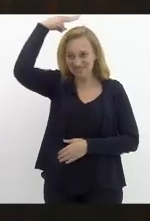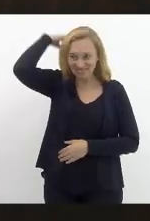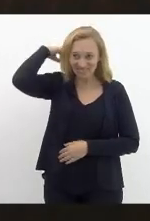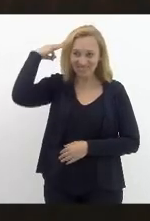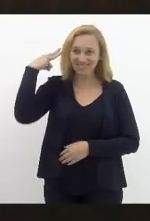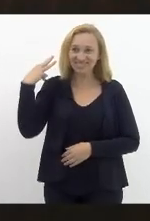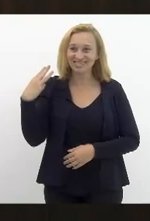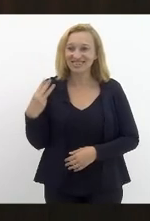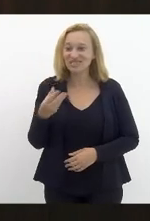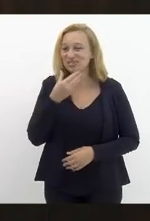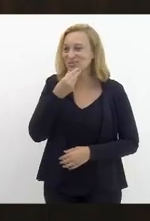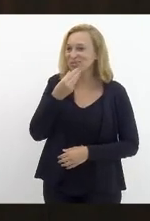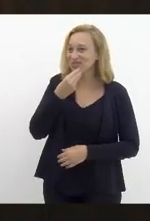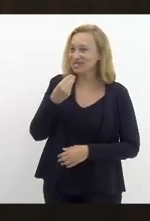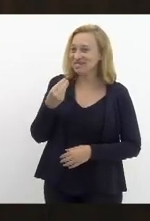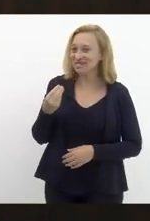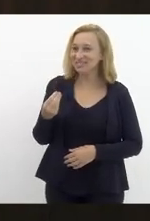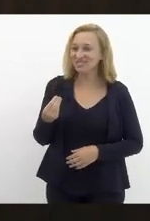Acabou.